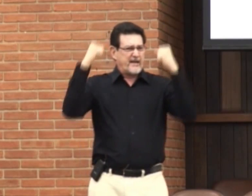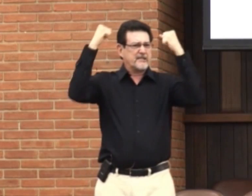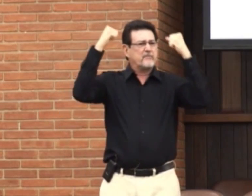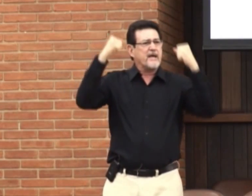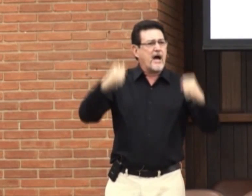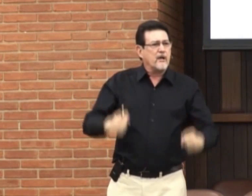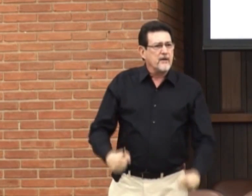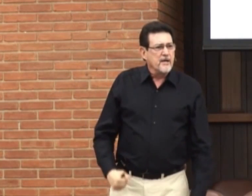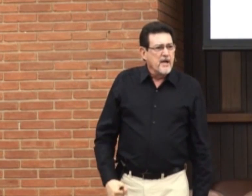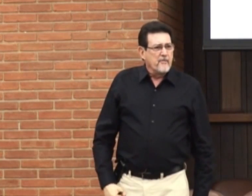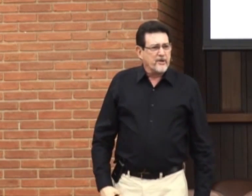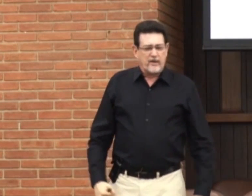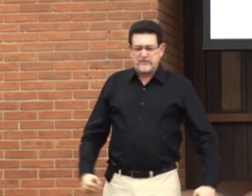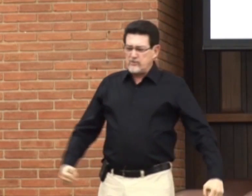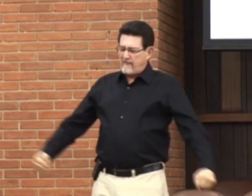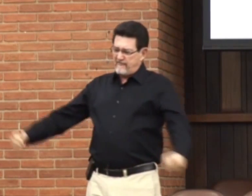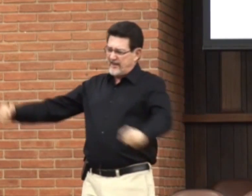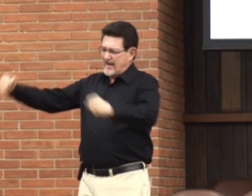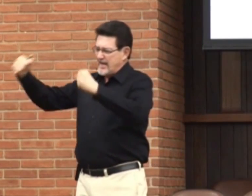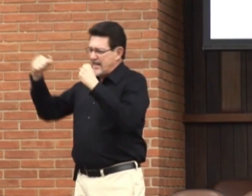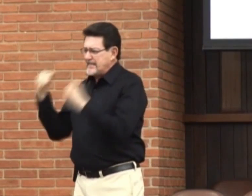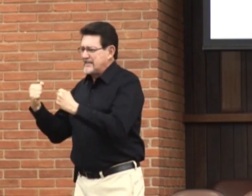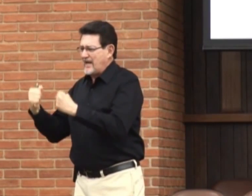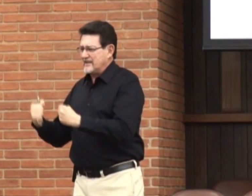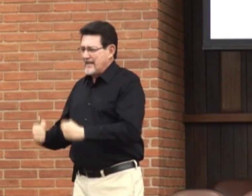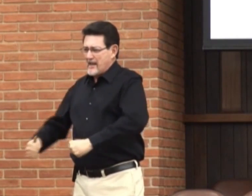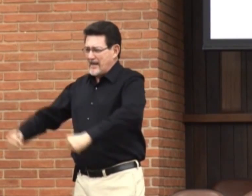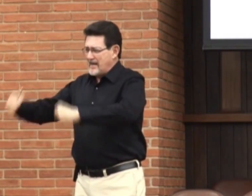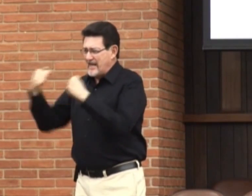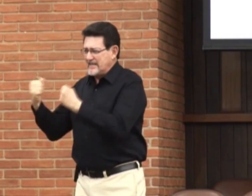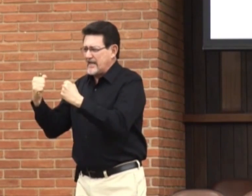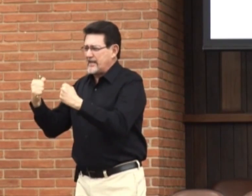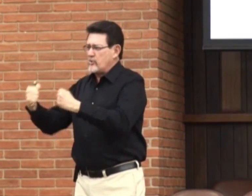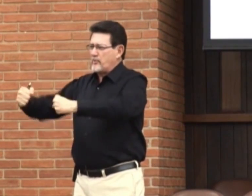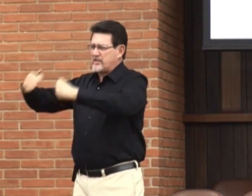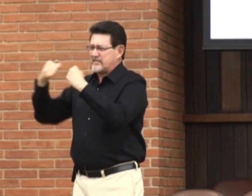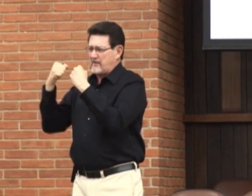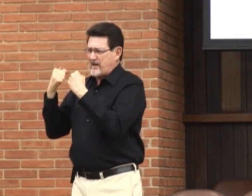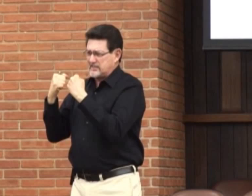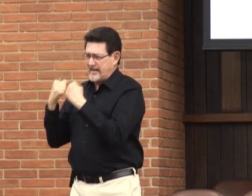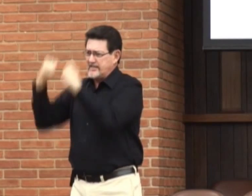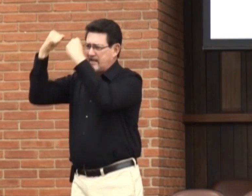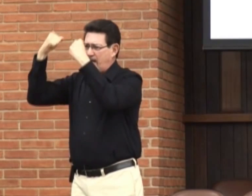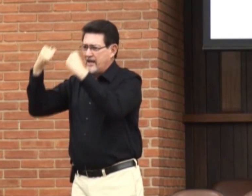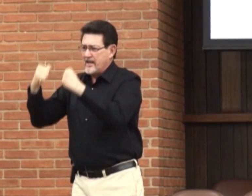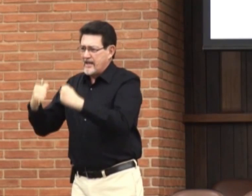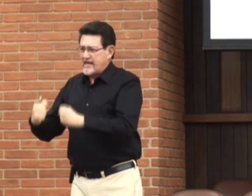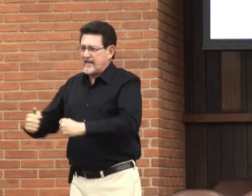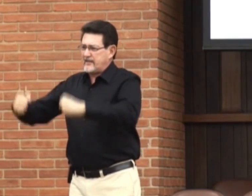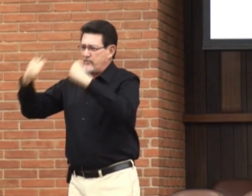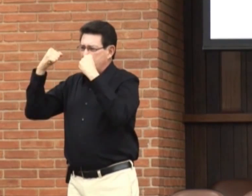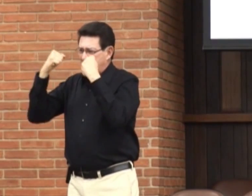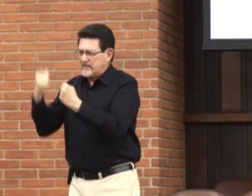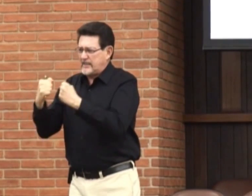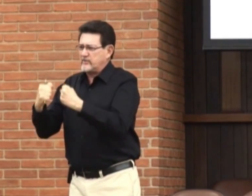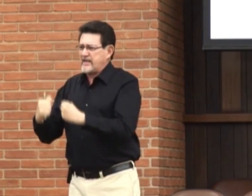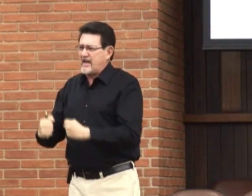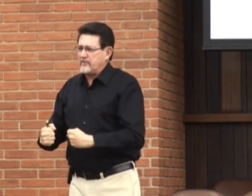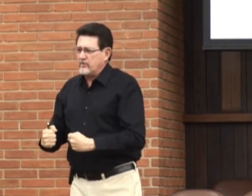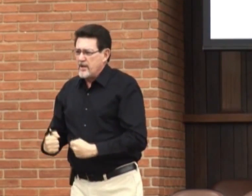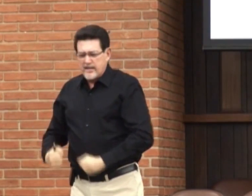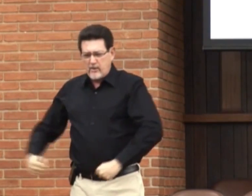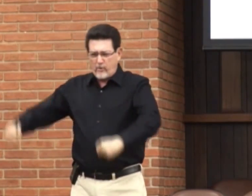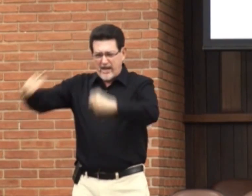as veras da minha alma, porque eu tinha uma filha linda, linda que não podia ser mais linda, e ela teve um câncer